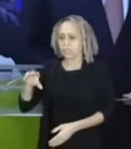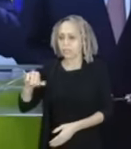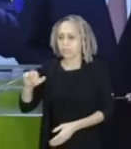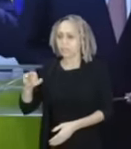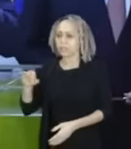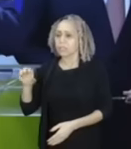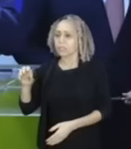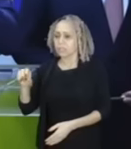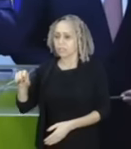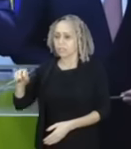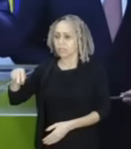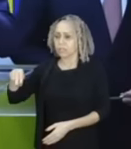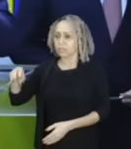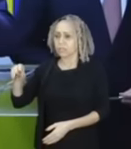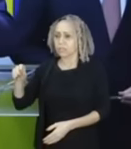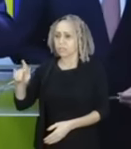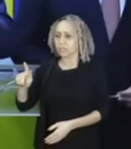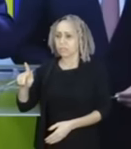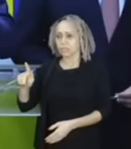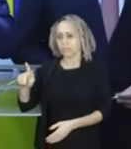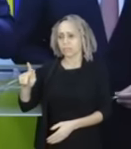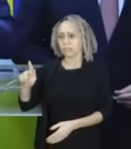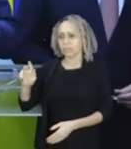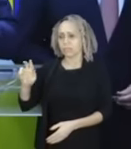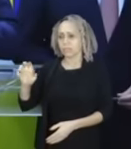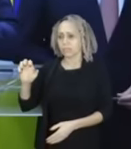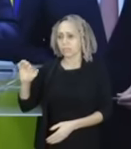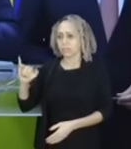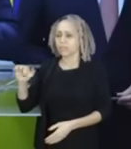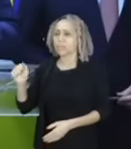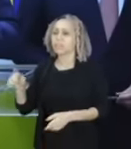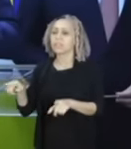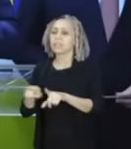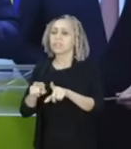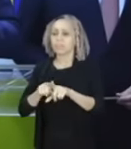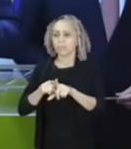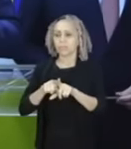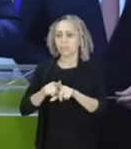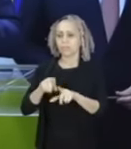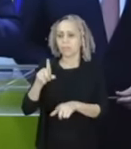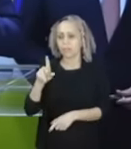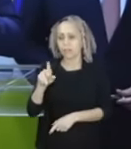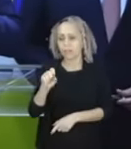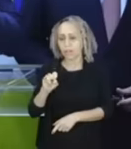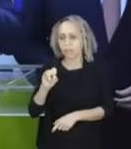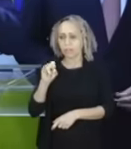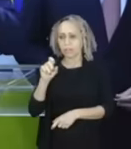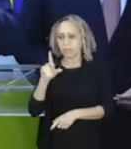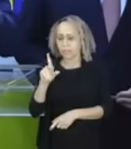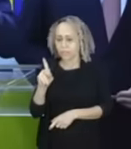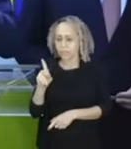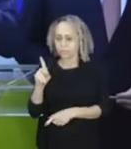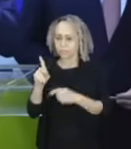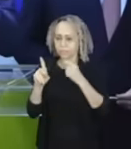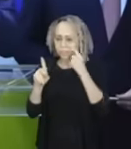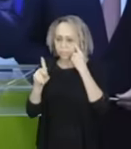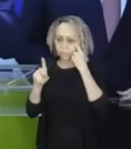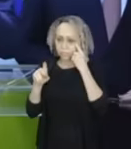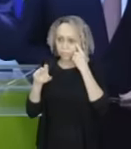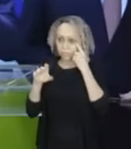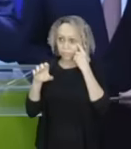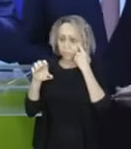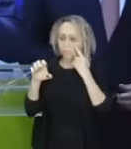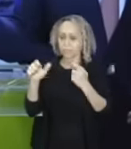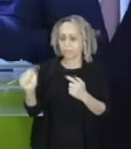Instituto Nacional de Pesquisas espaciais que é sobre o relatório traz na realidade a questão do